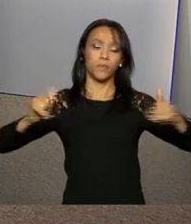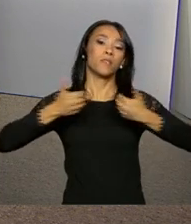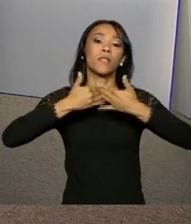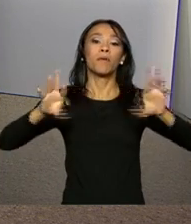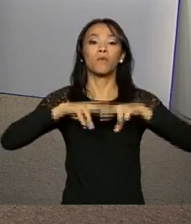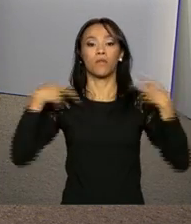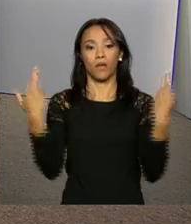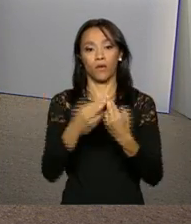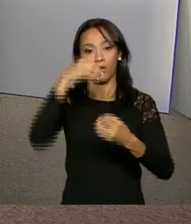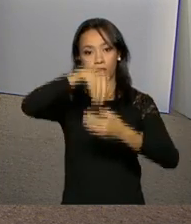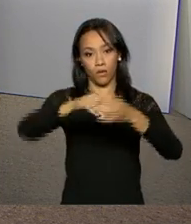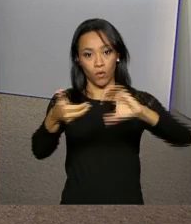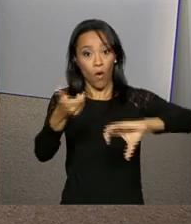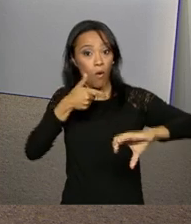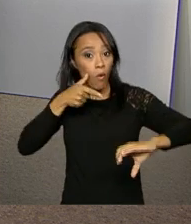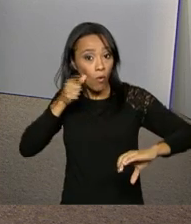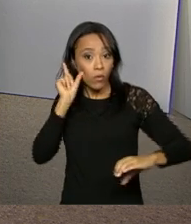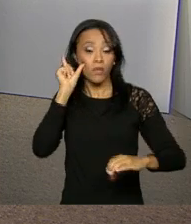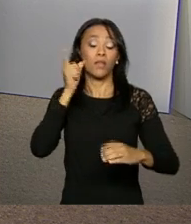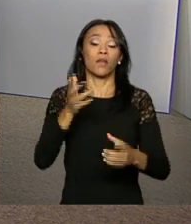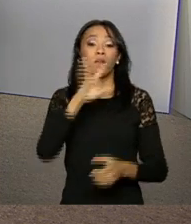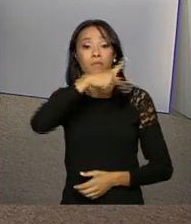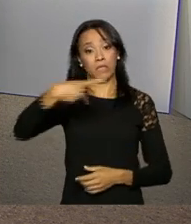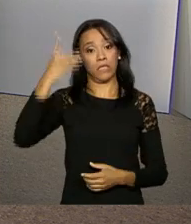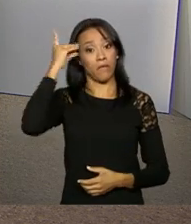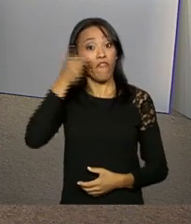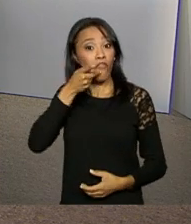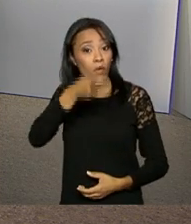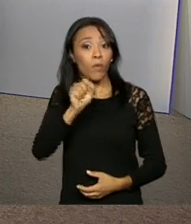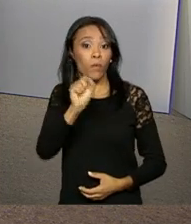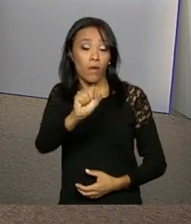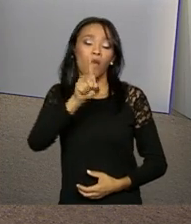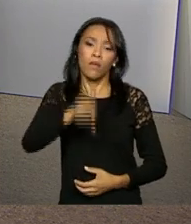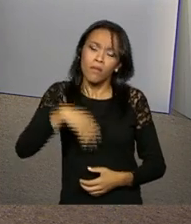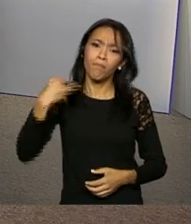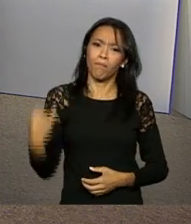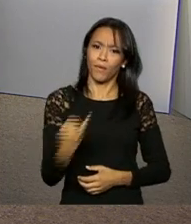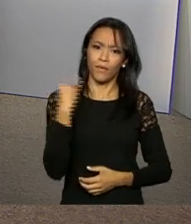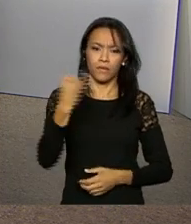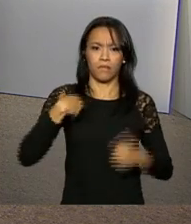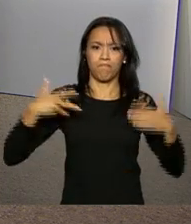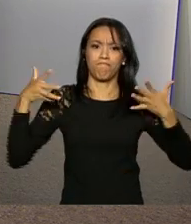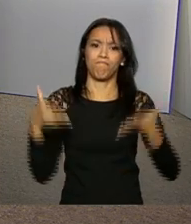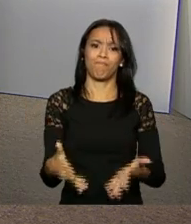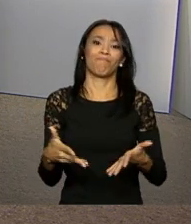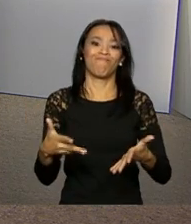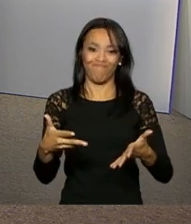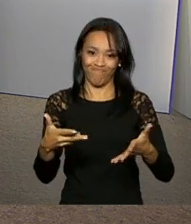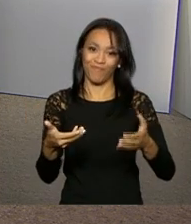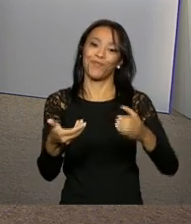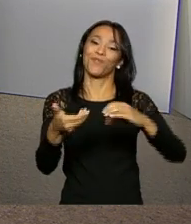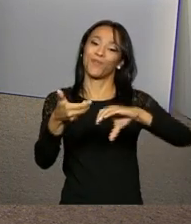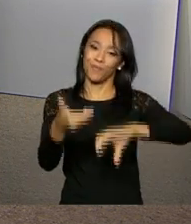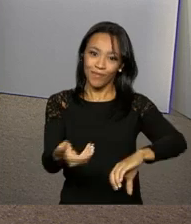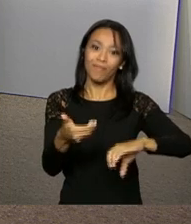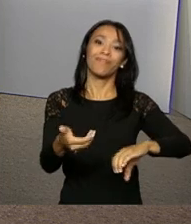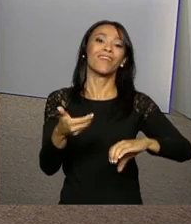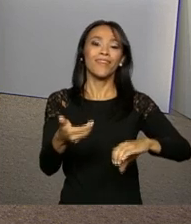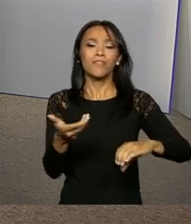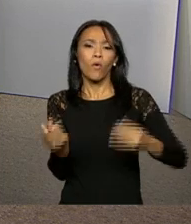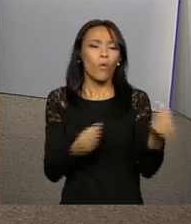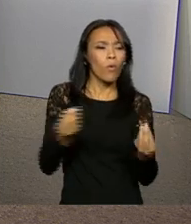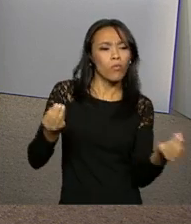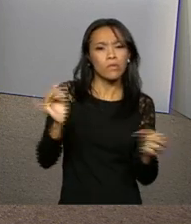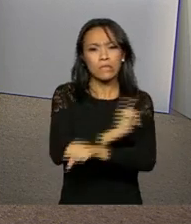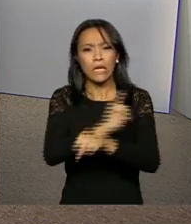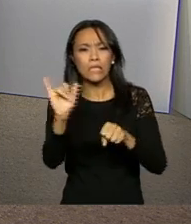do Congresso Nacional ontem, a presidenta Dilma Rousseff ressaltou a importância da participação do Congresso na construção de alternativas